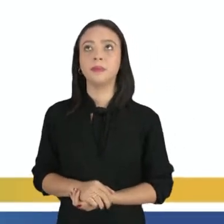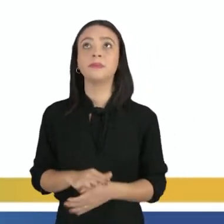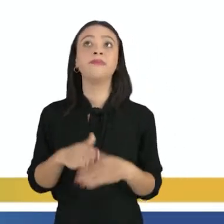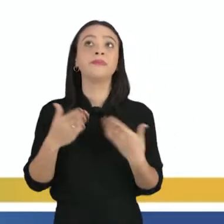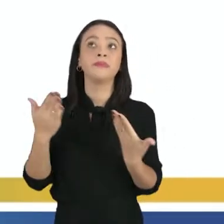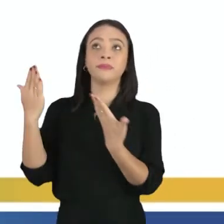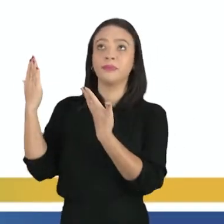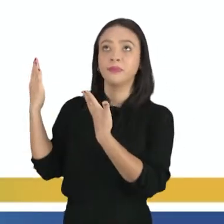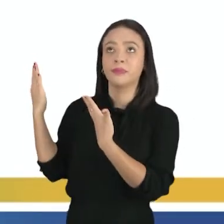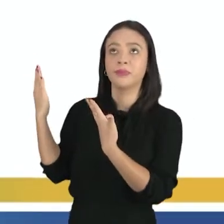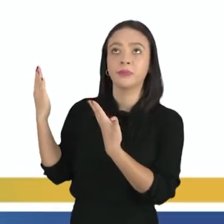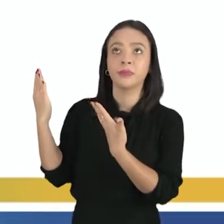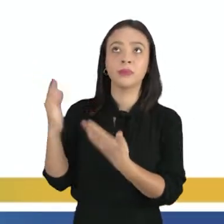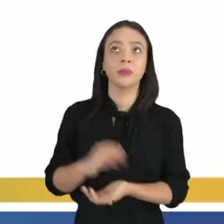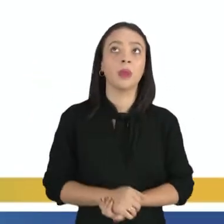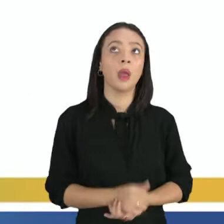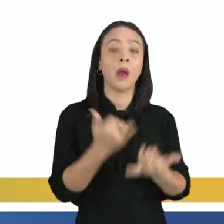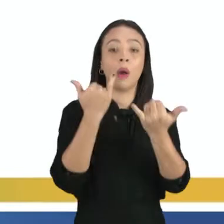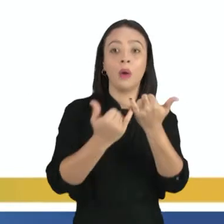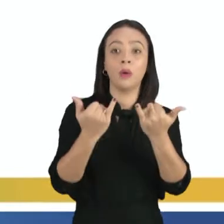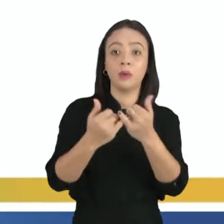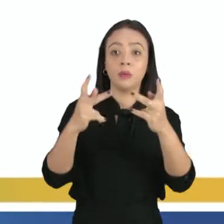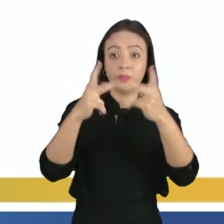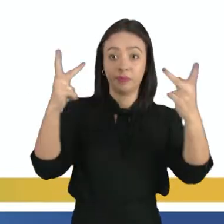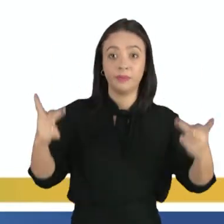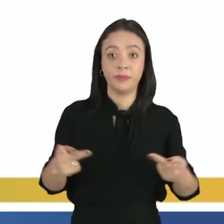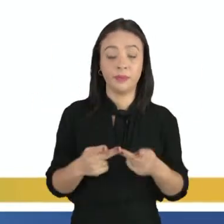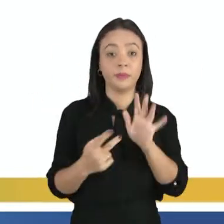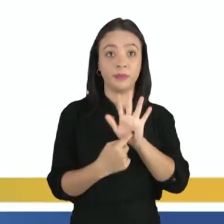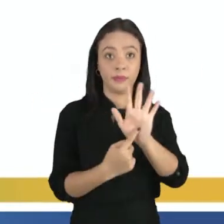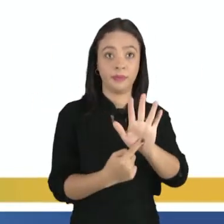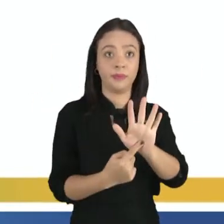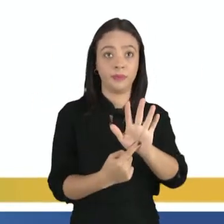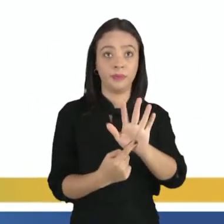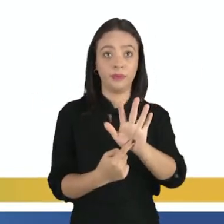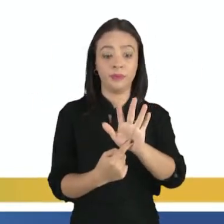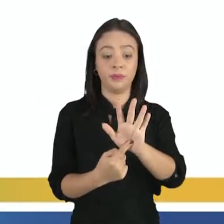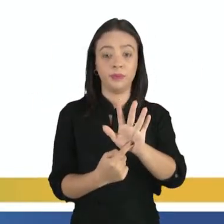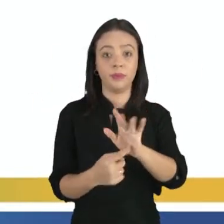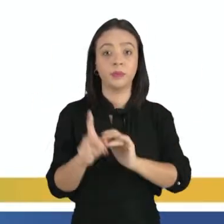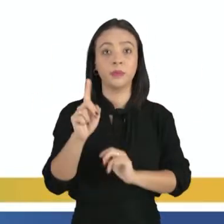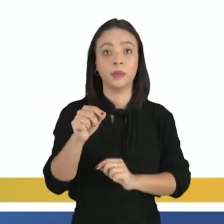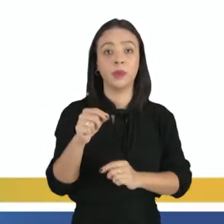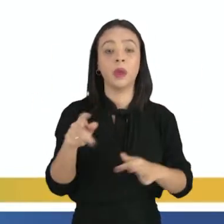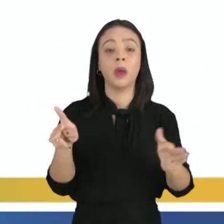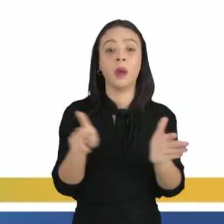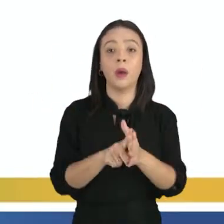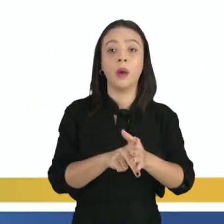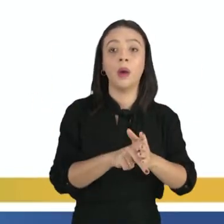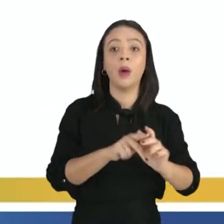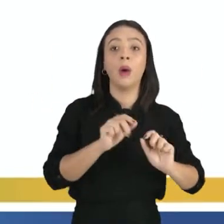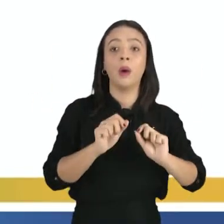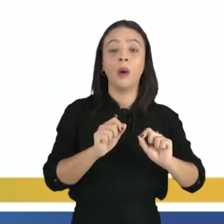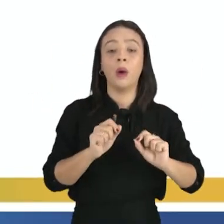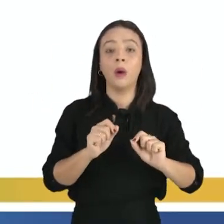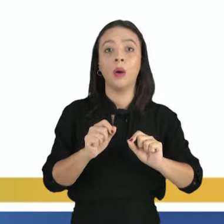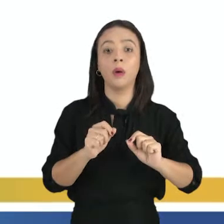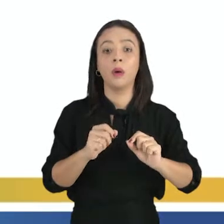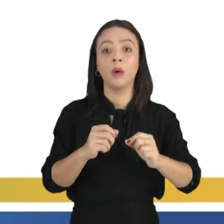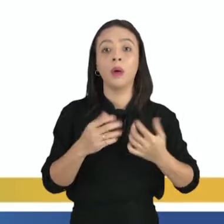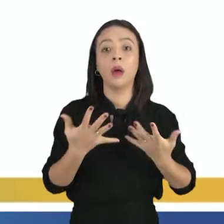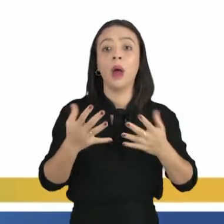Esse gráfico, pessoal, em forma de pizza que está na tela aí para vocês, ela é a matriz energética mundial, ou seja, são